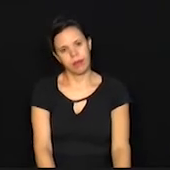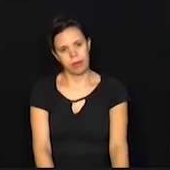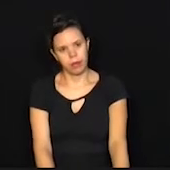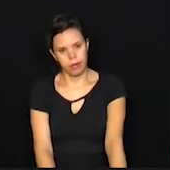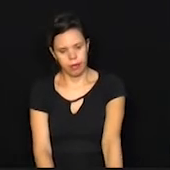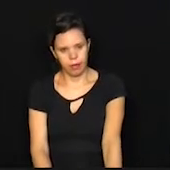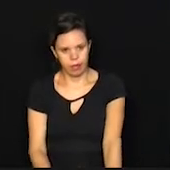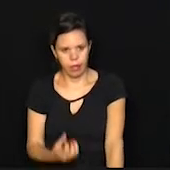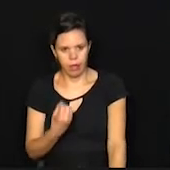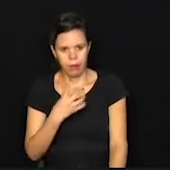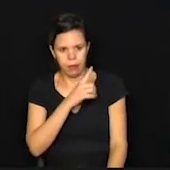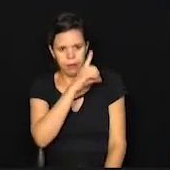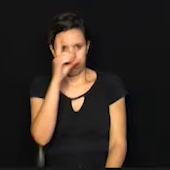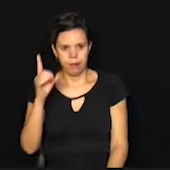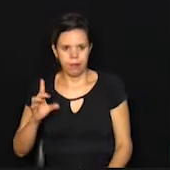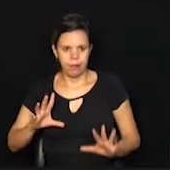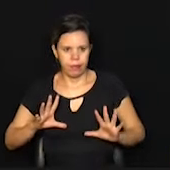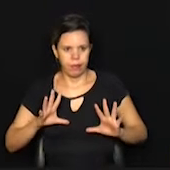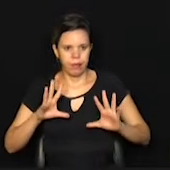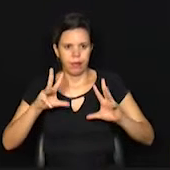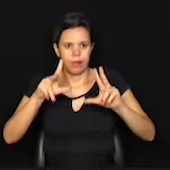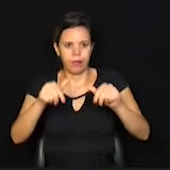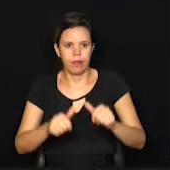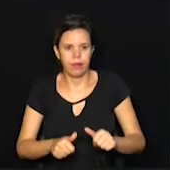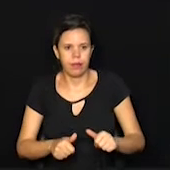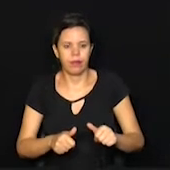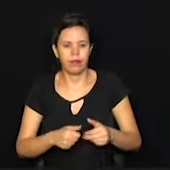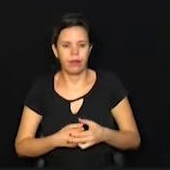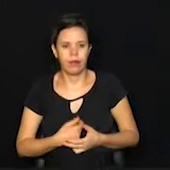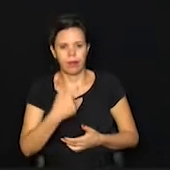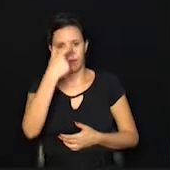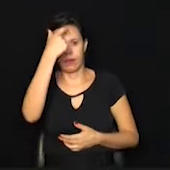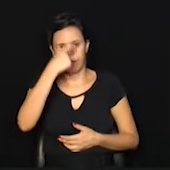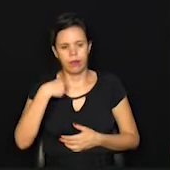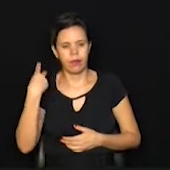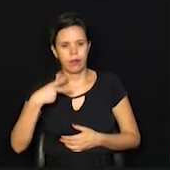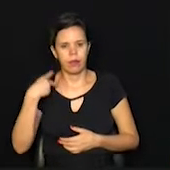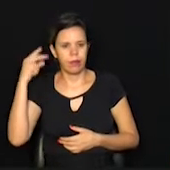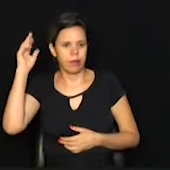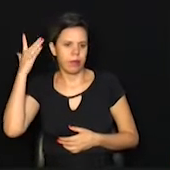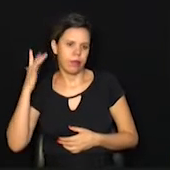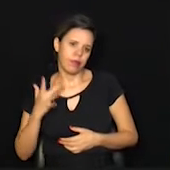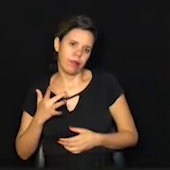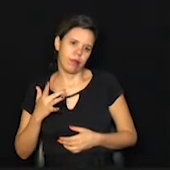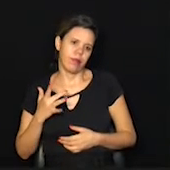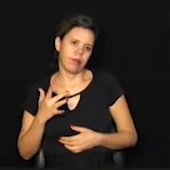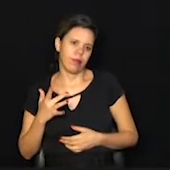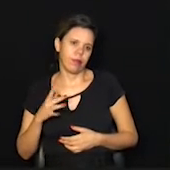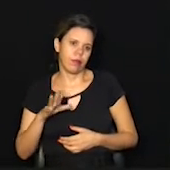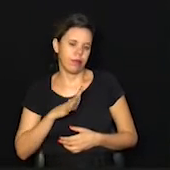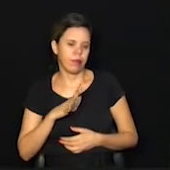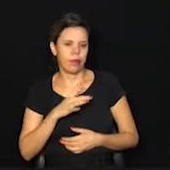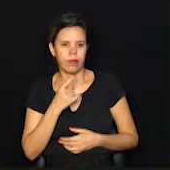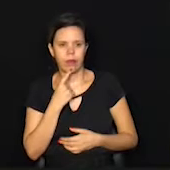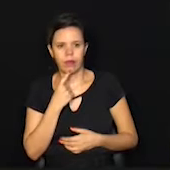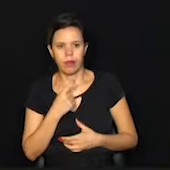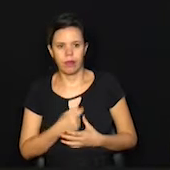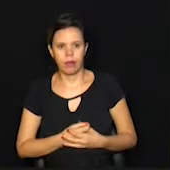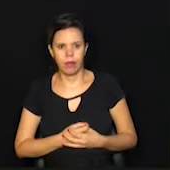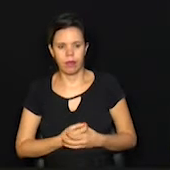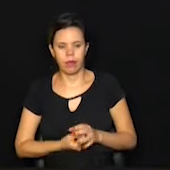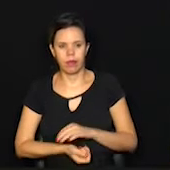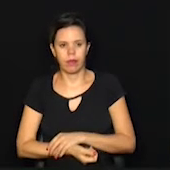Tá bom Bom dia a todas e todos eu sou Vereador aqui da Calypso Vereador aqui do município de Campinas